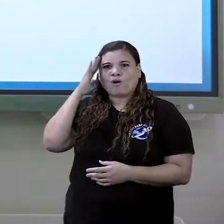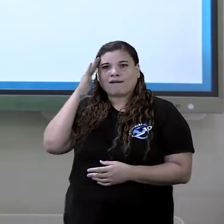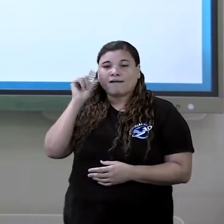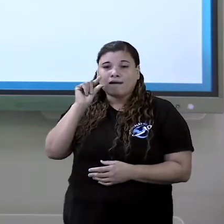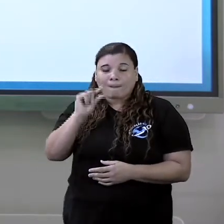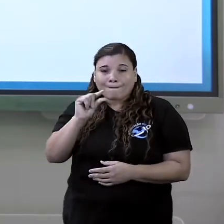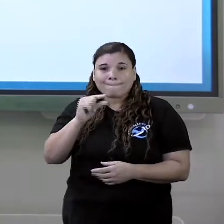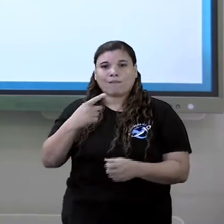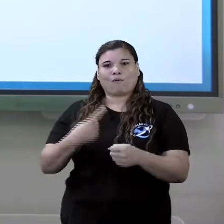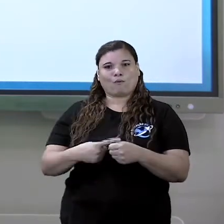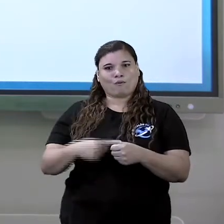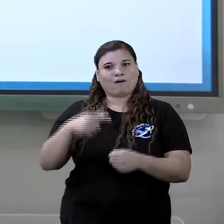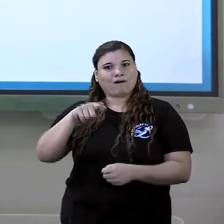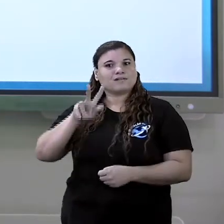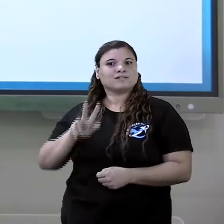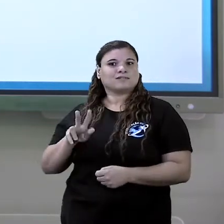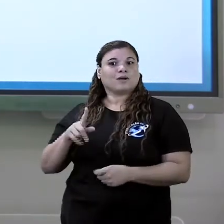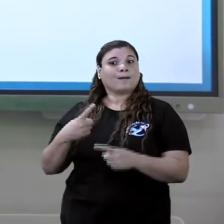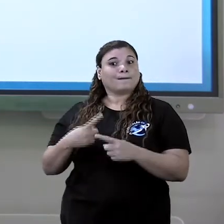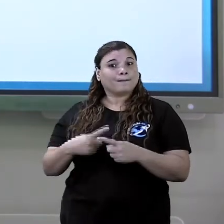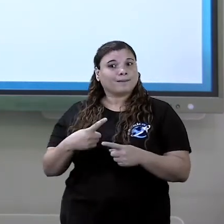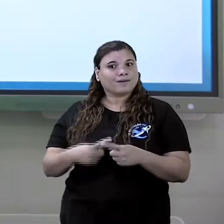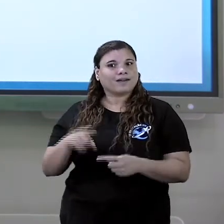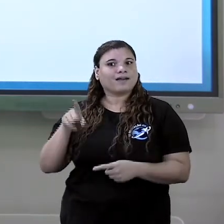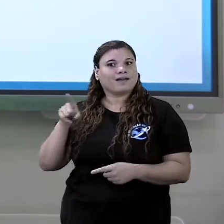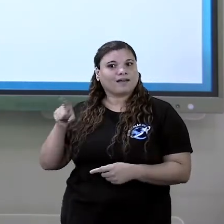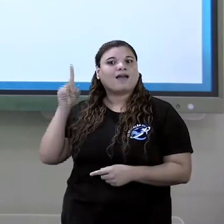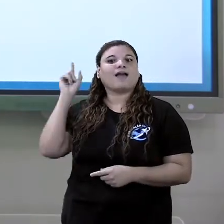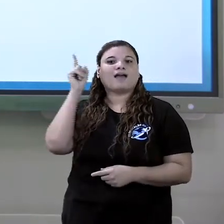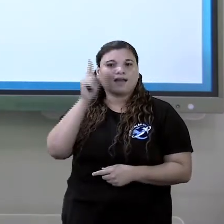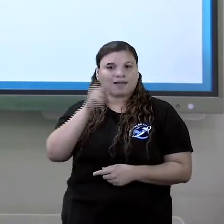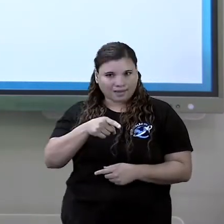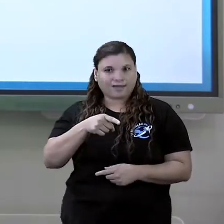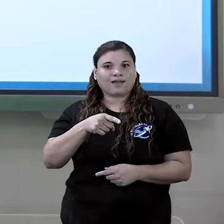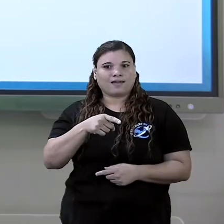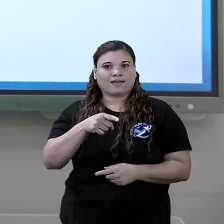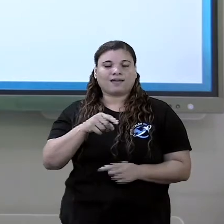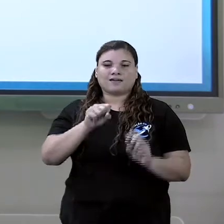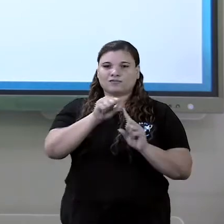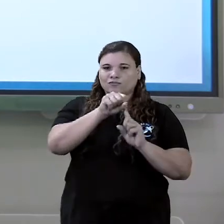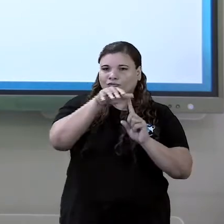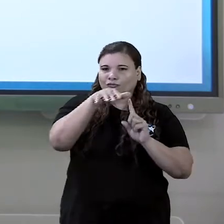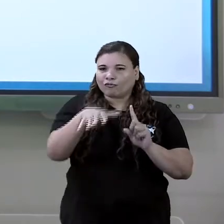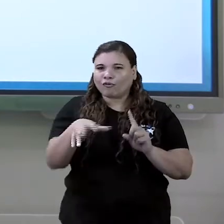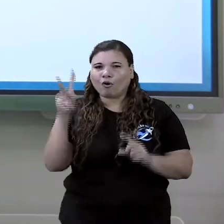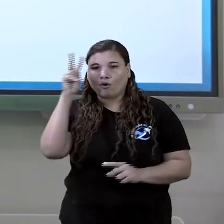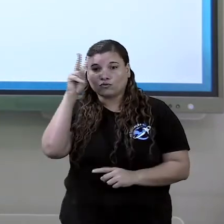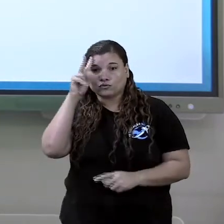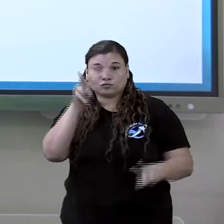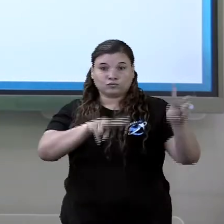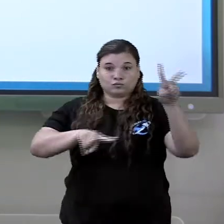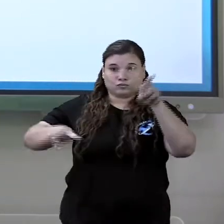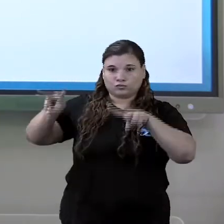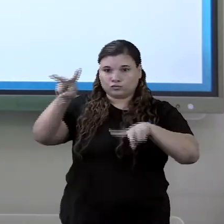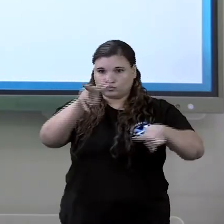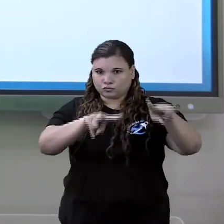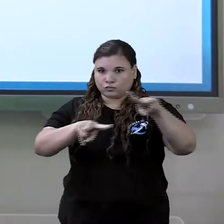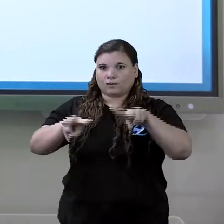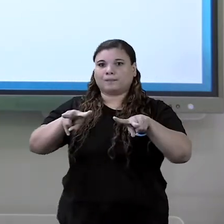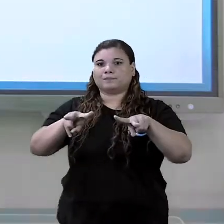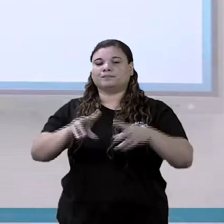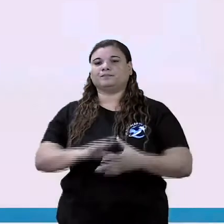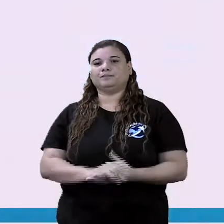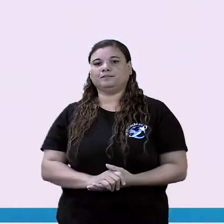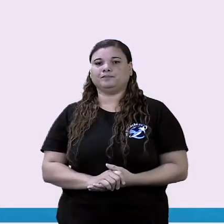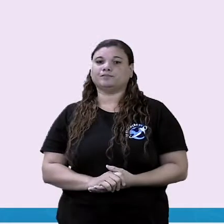A açucareira, ela é uma fonte histórica visual. Assim como a açucareira, nós temos, olha,